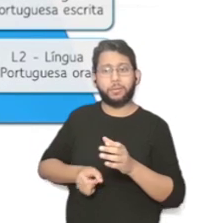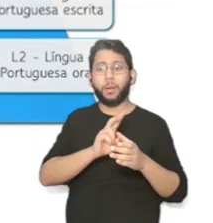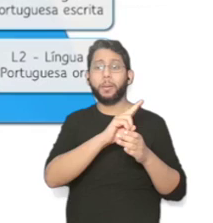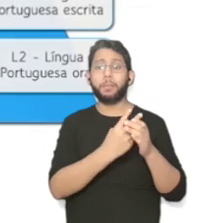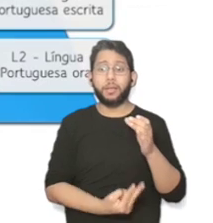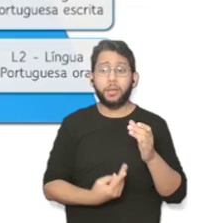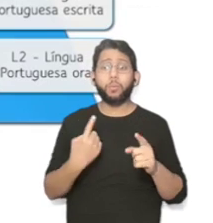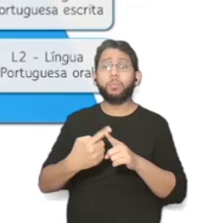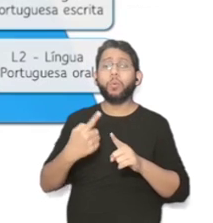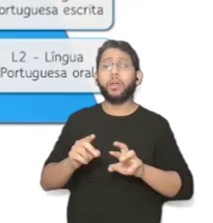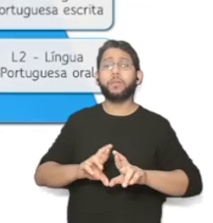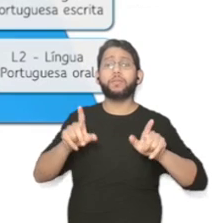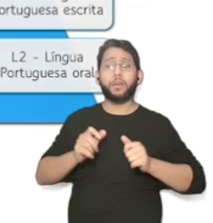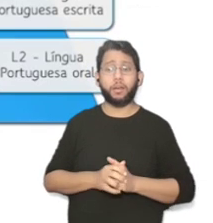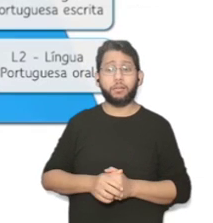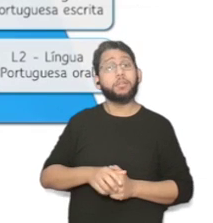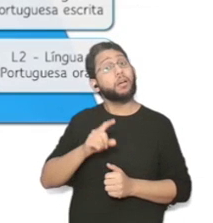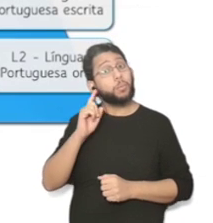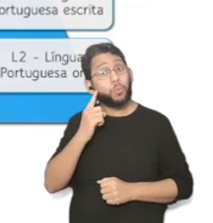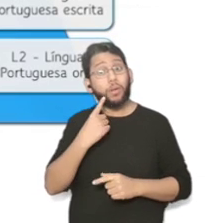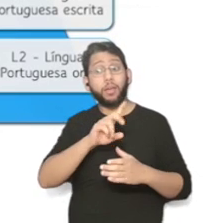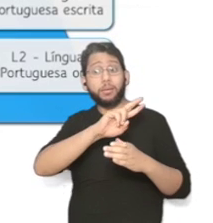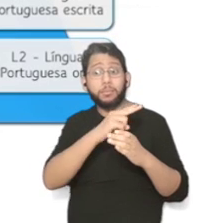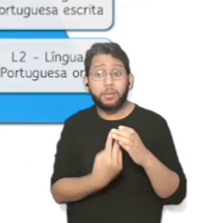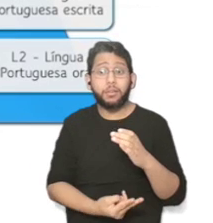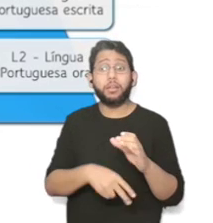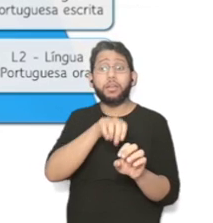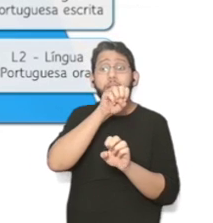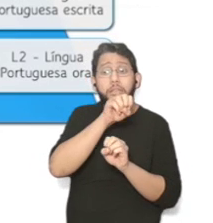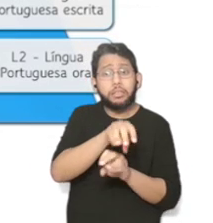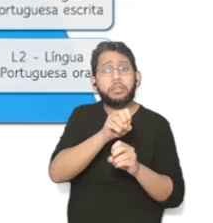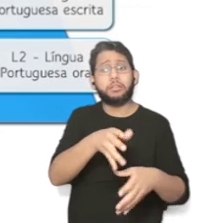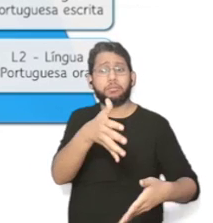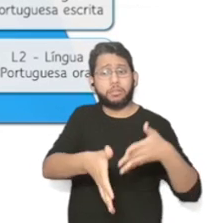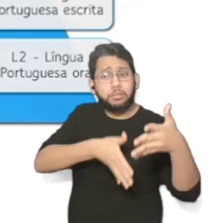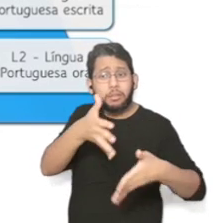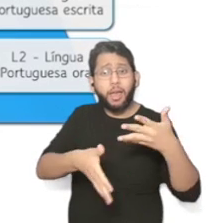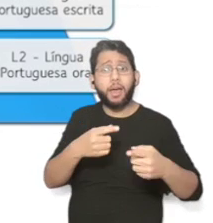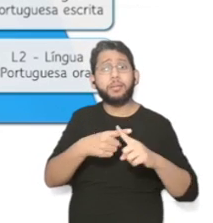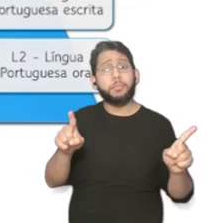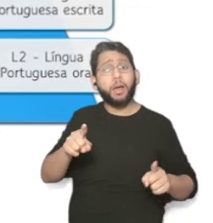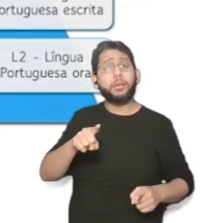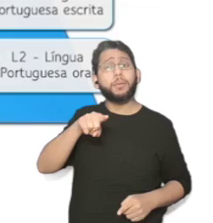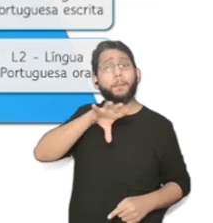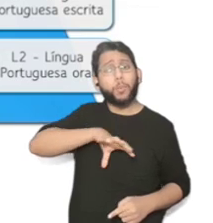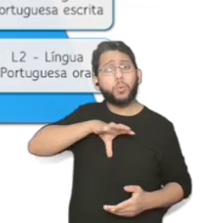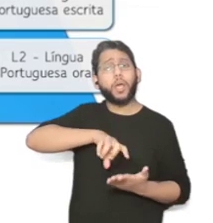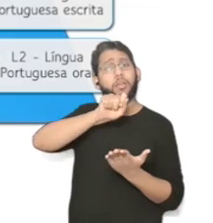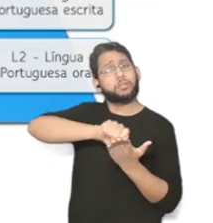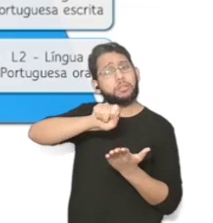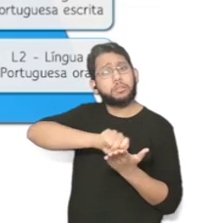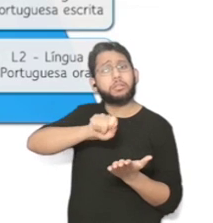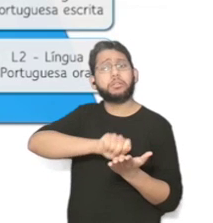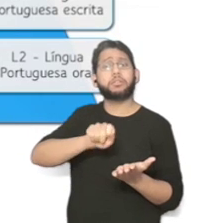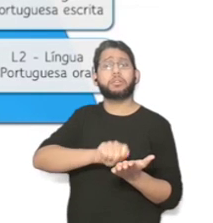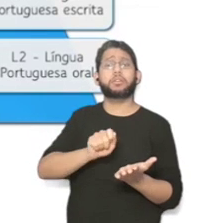como segunda língua, seja na modalidade escrita, seja na modalidade oral, né, no